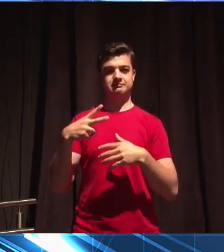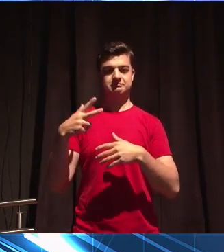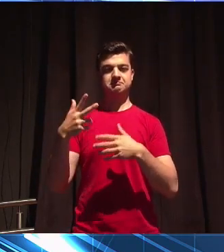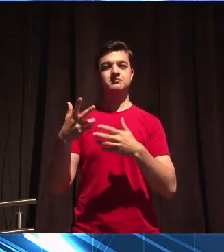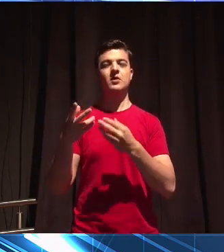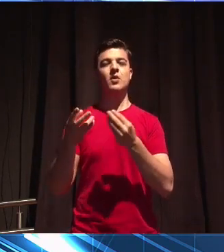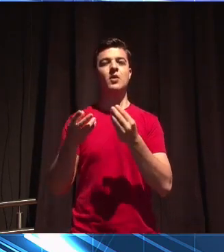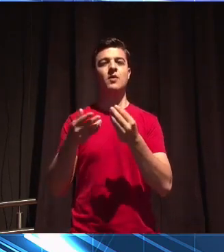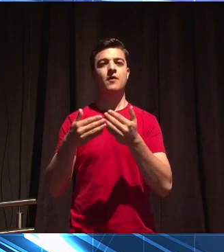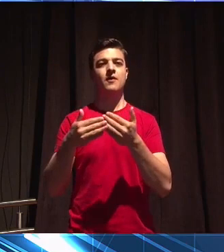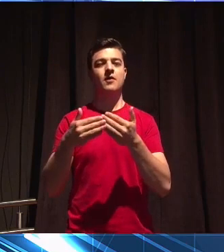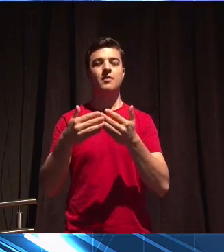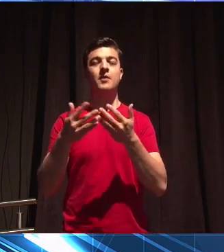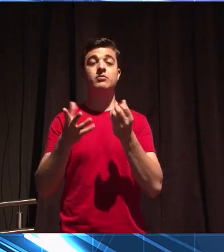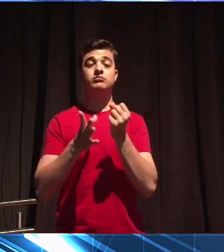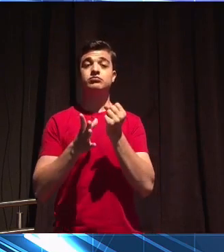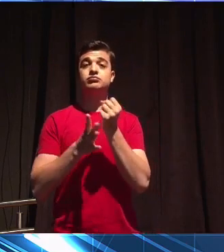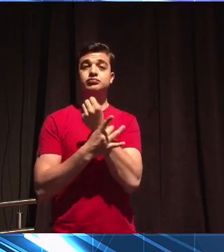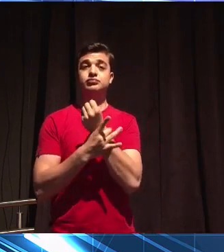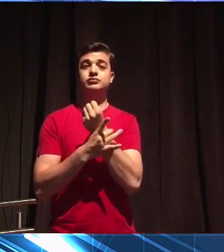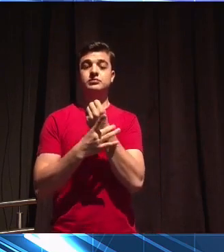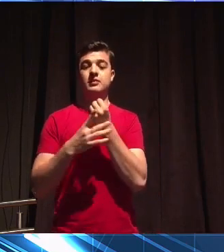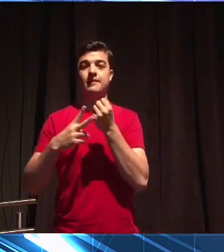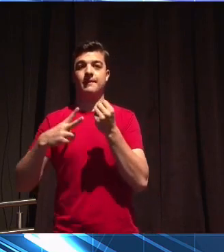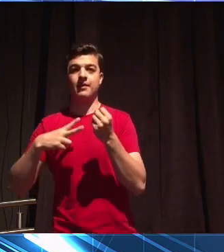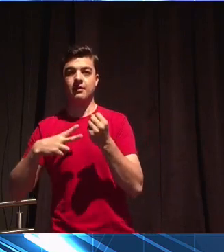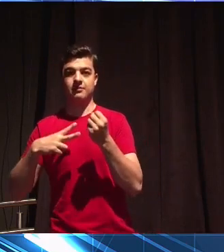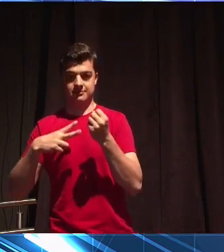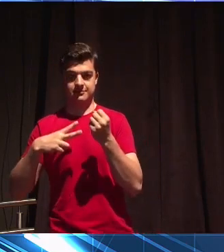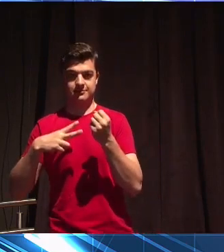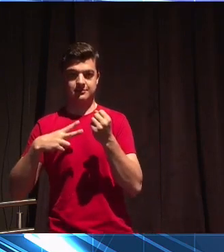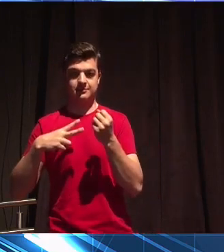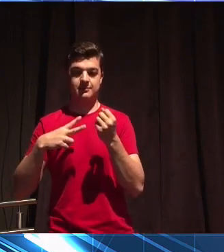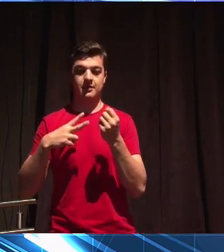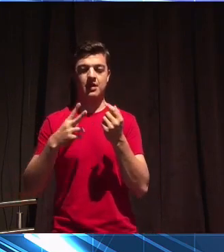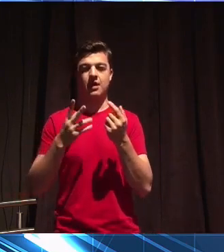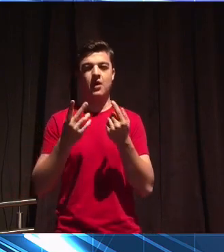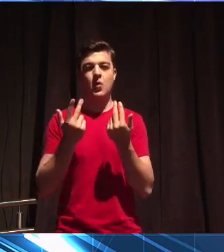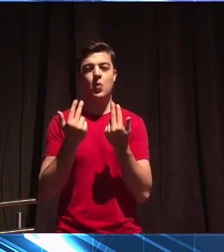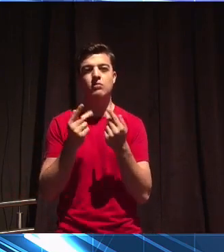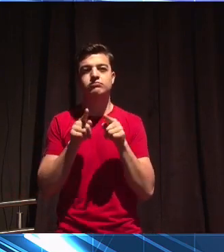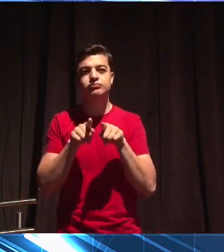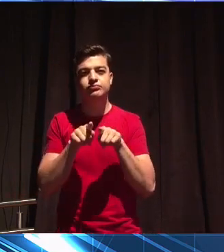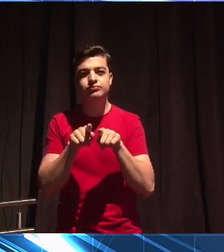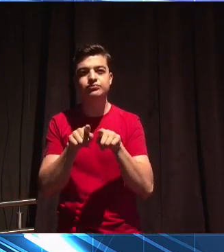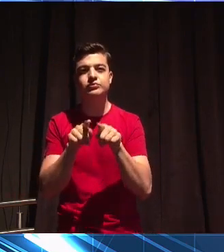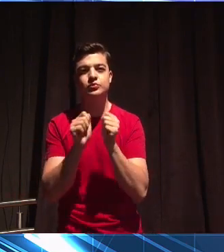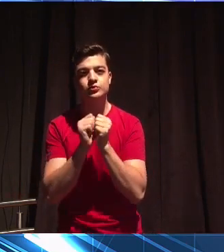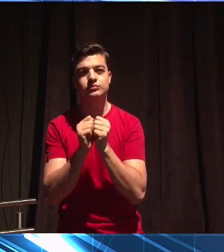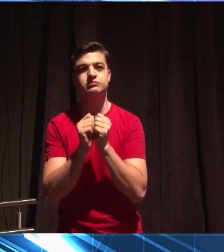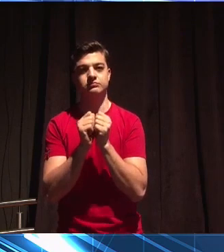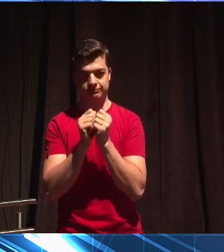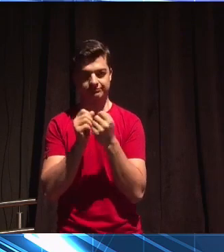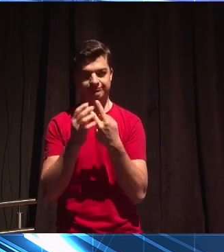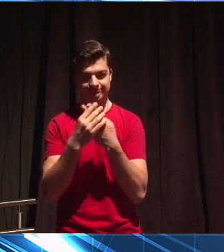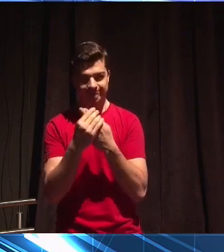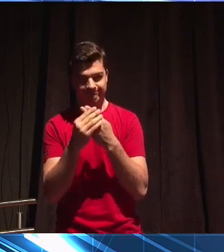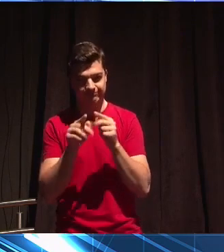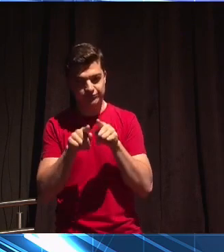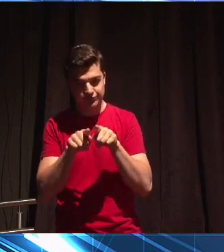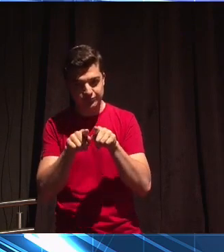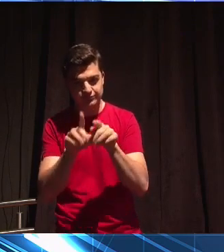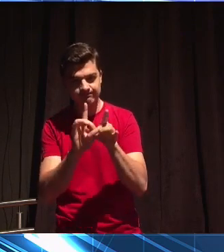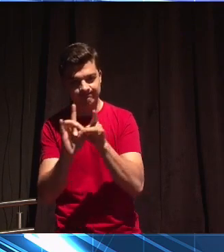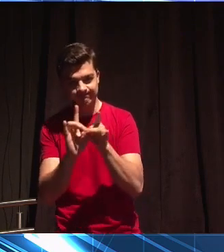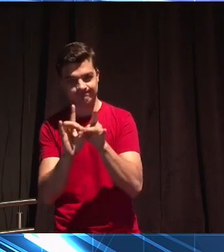privacidade. A segurança e a privacidade, elas são parzinhos. São sempre juntinhas, majoritariamente.